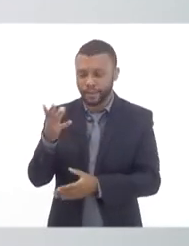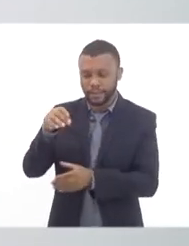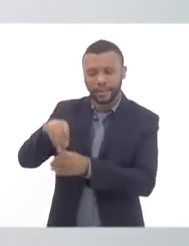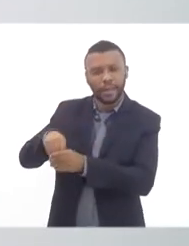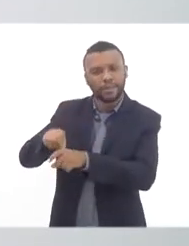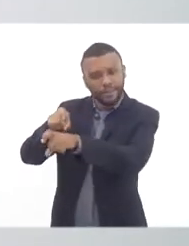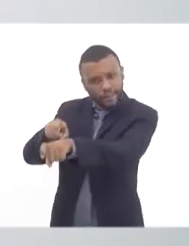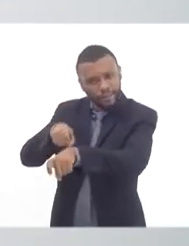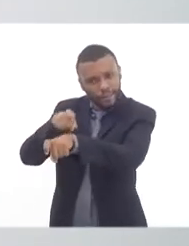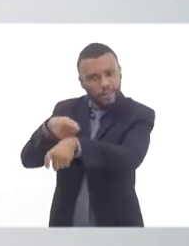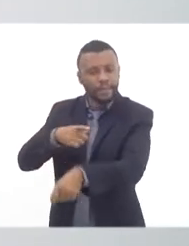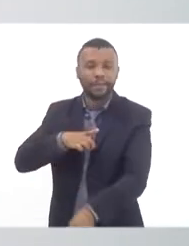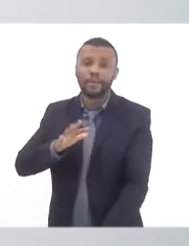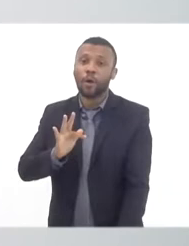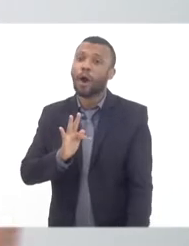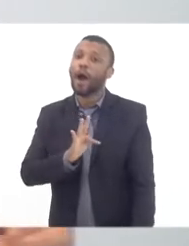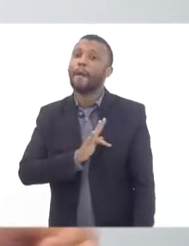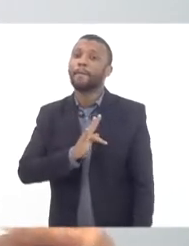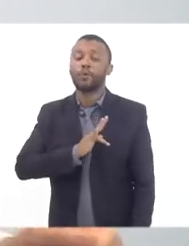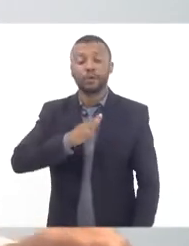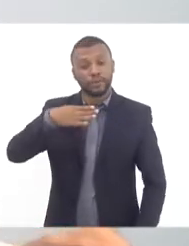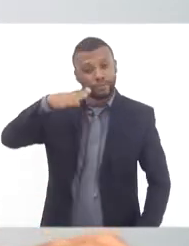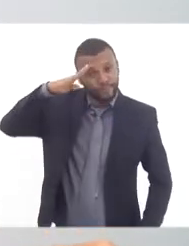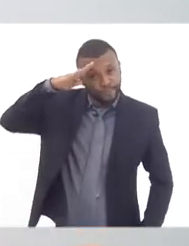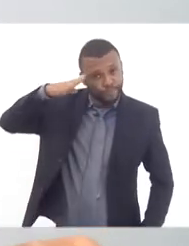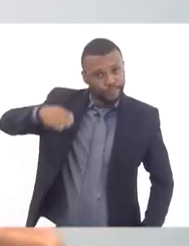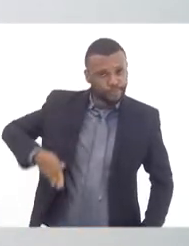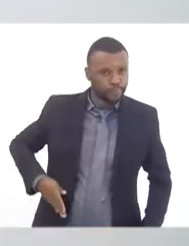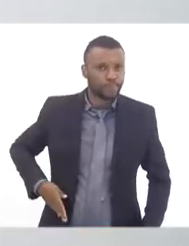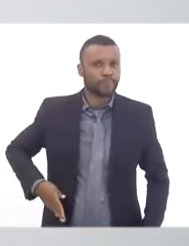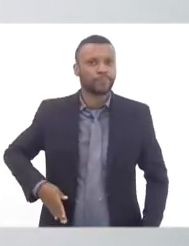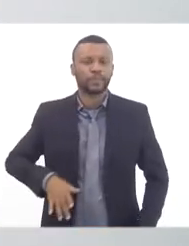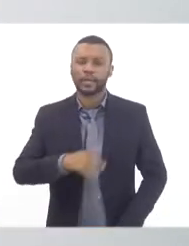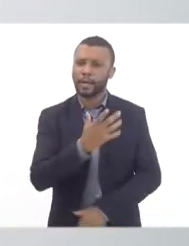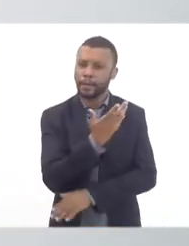o comando militar ambiental presente,